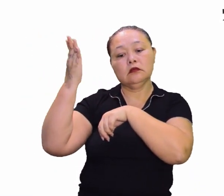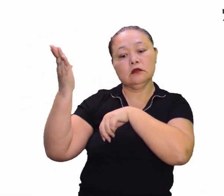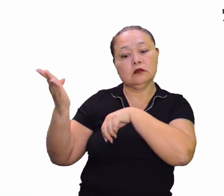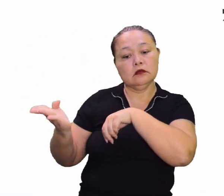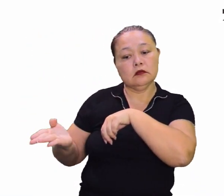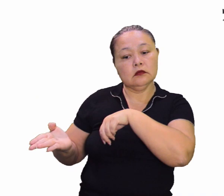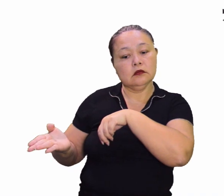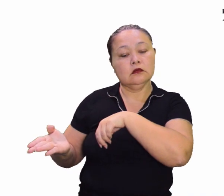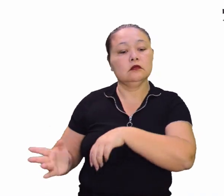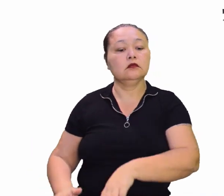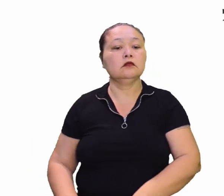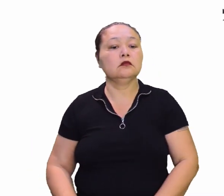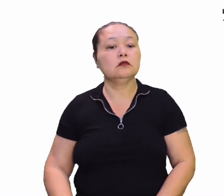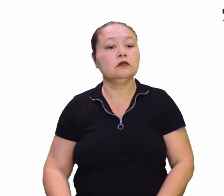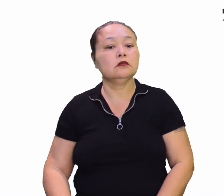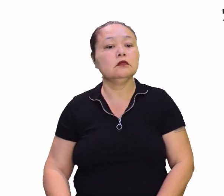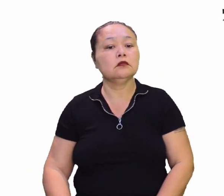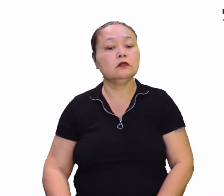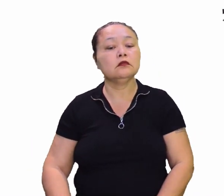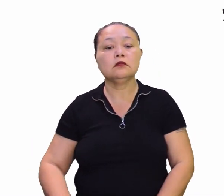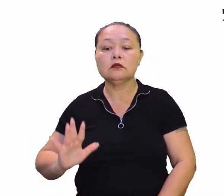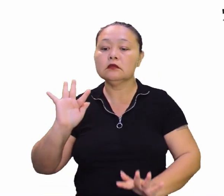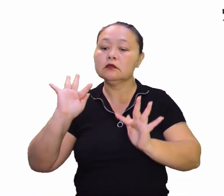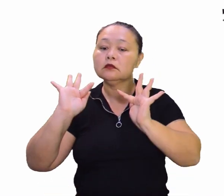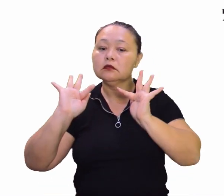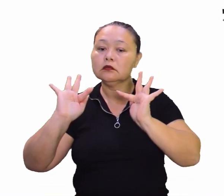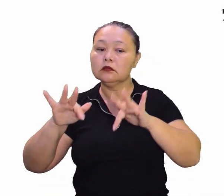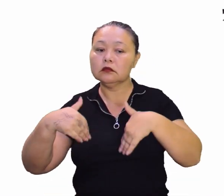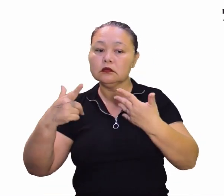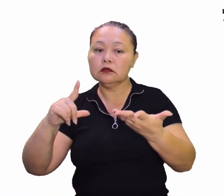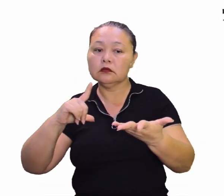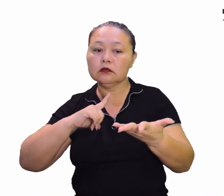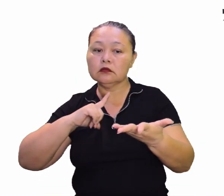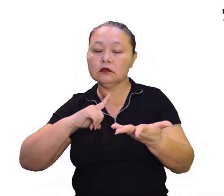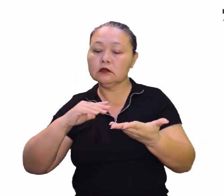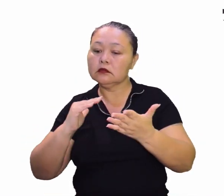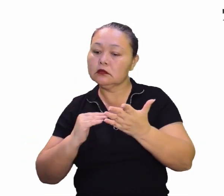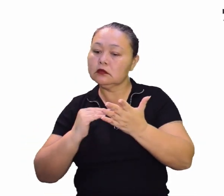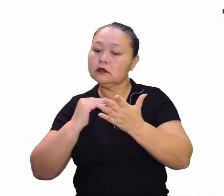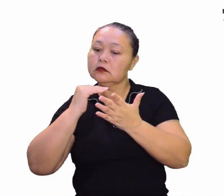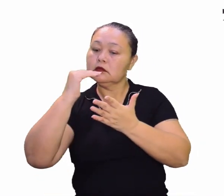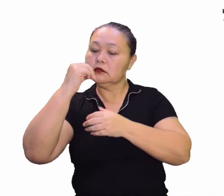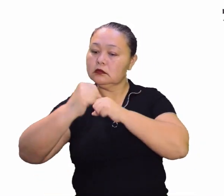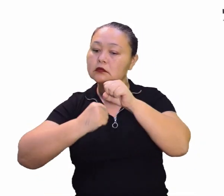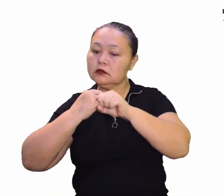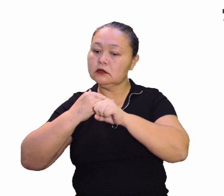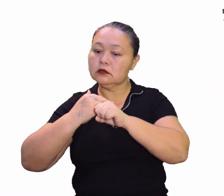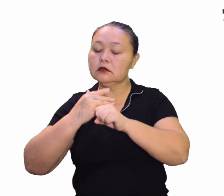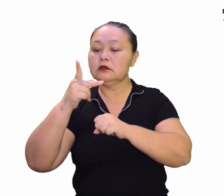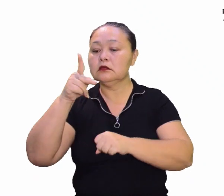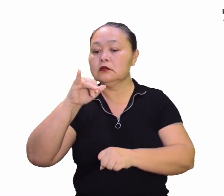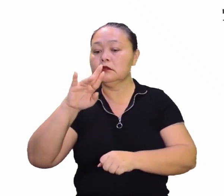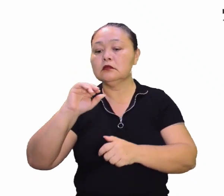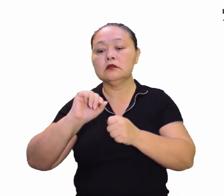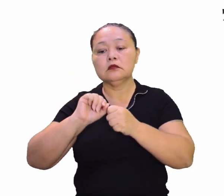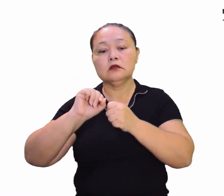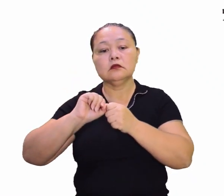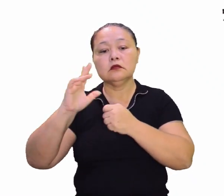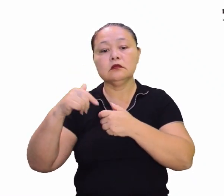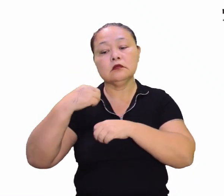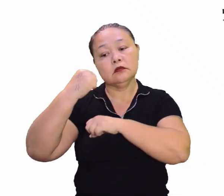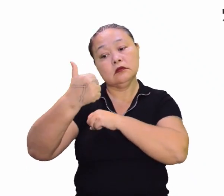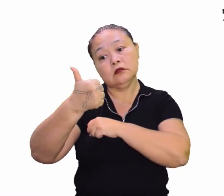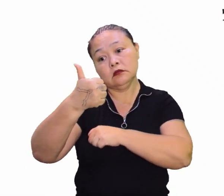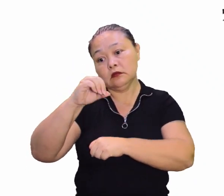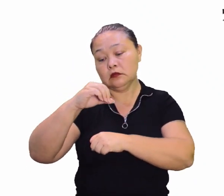e Indonésia. E, para finalizar, nós temos aí o crescimento médio anual do PIB previsto para os